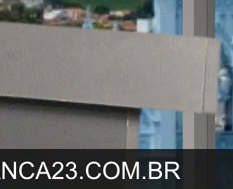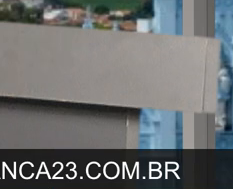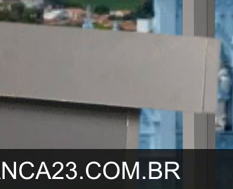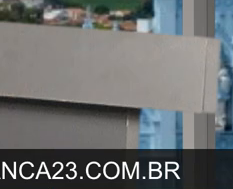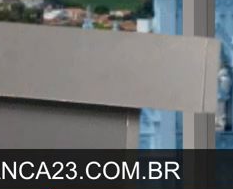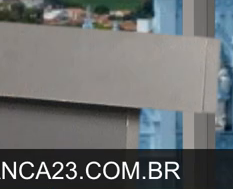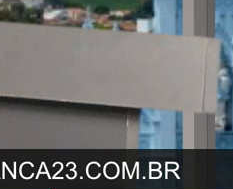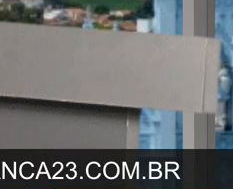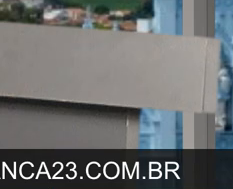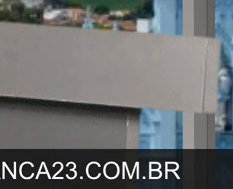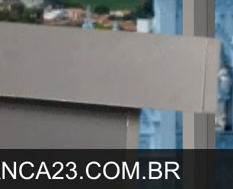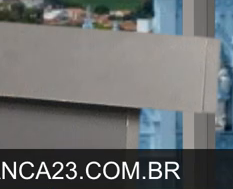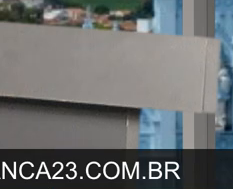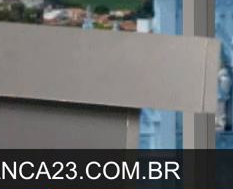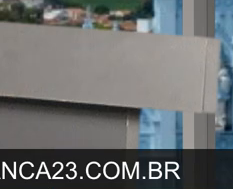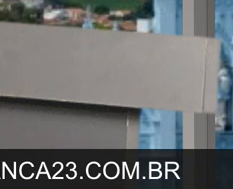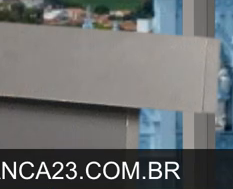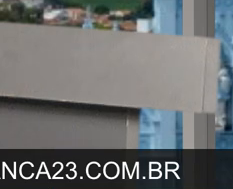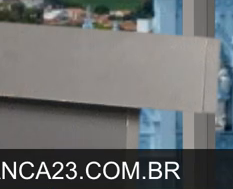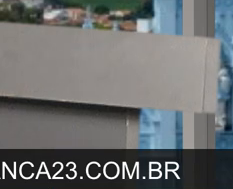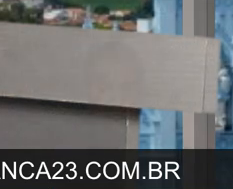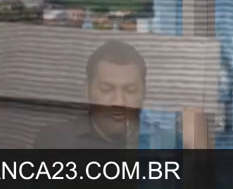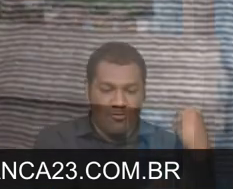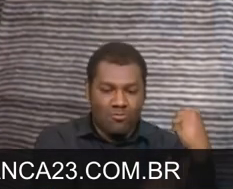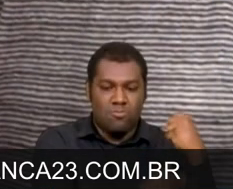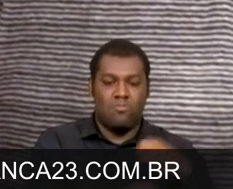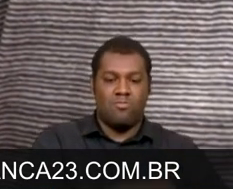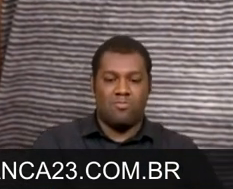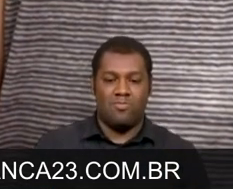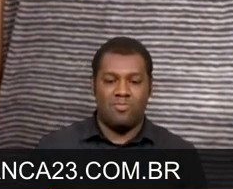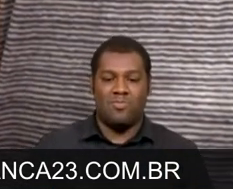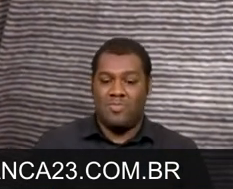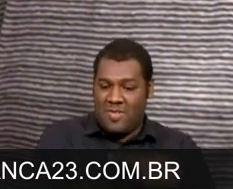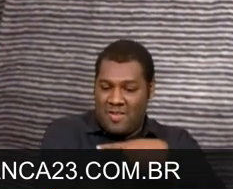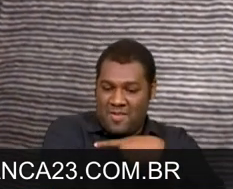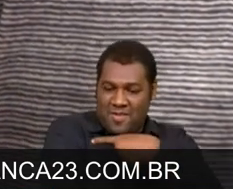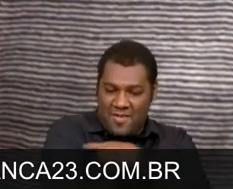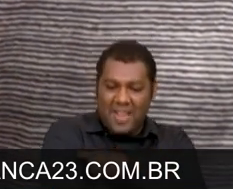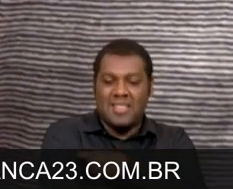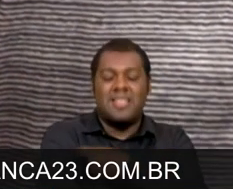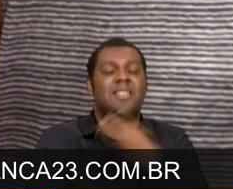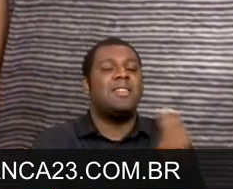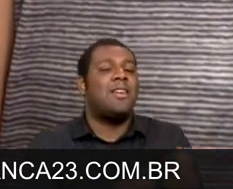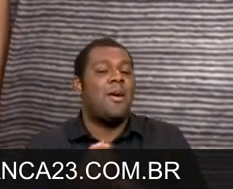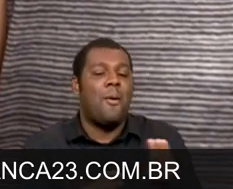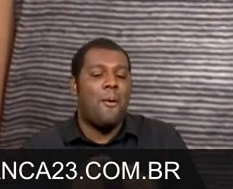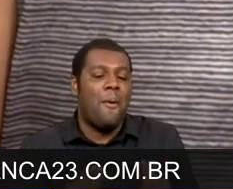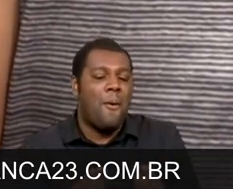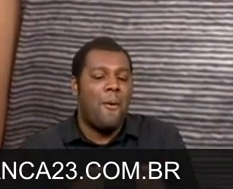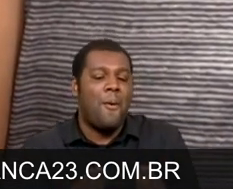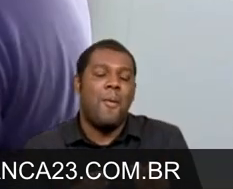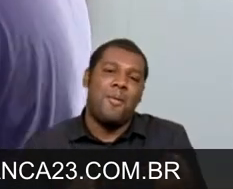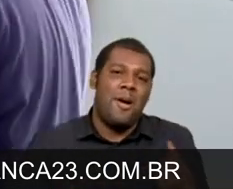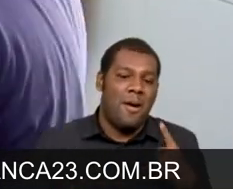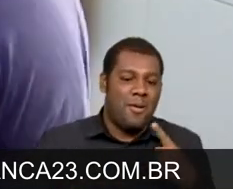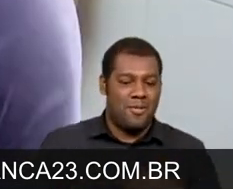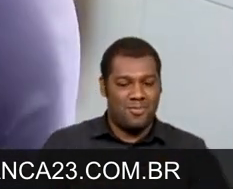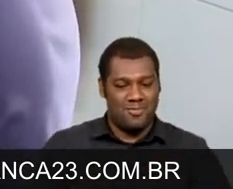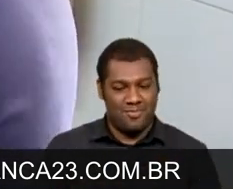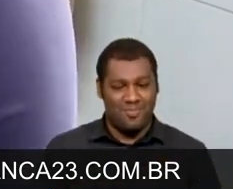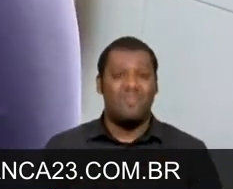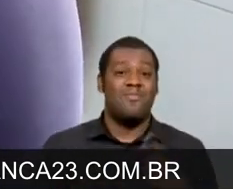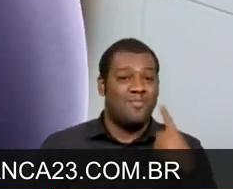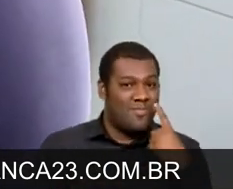uma fórmula nasal. Vamos entender. Picadinha de agulha para se proteger contra a Covid-19 pode ser